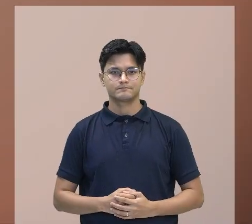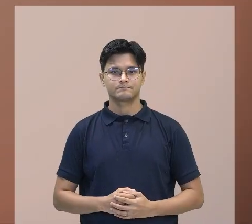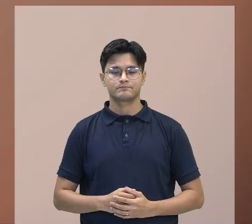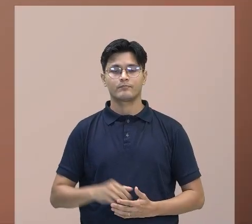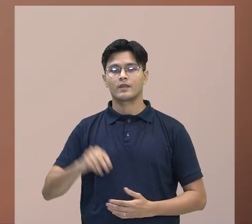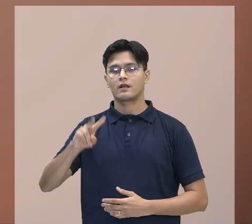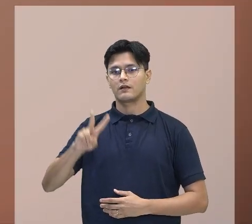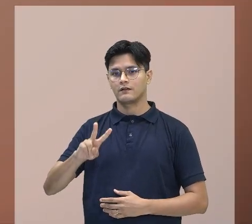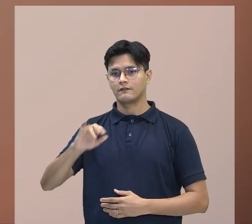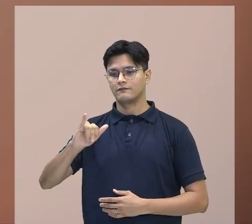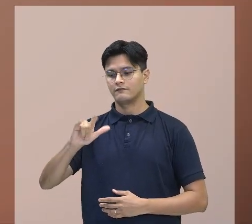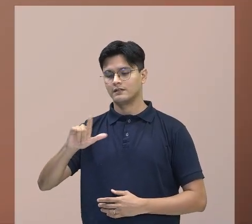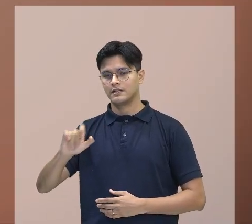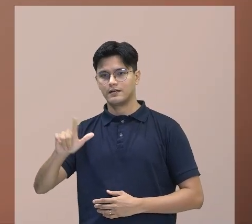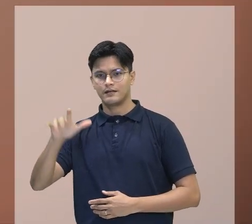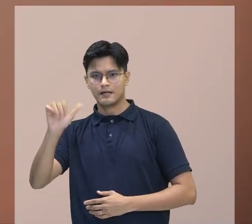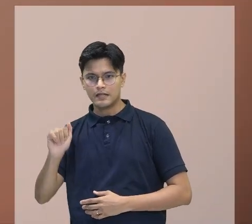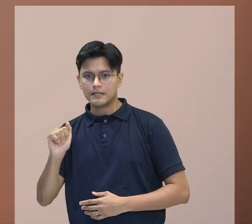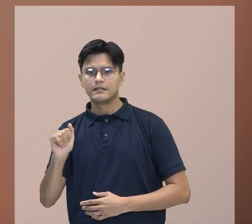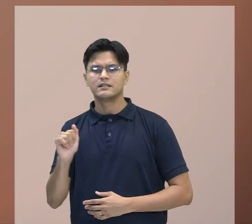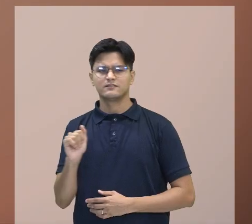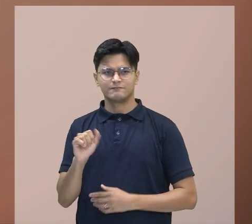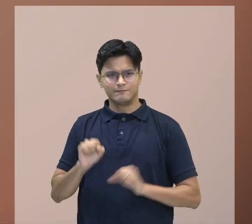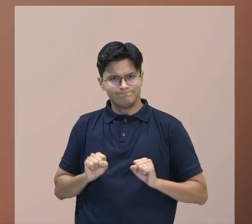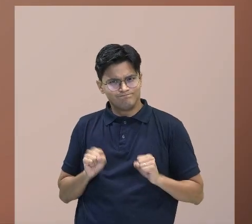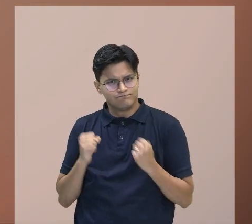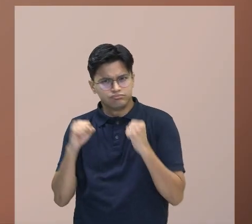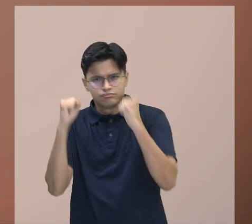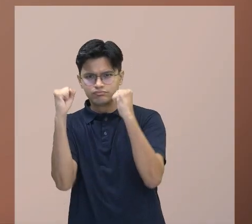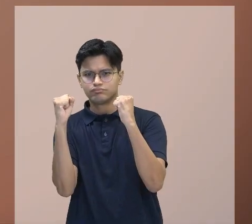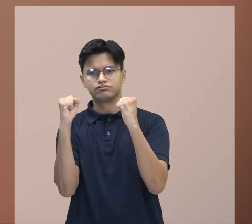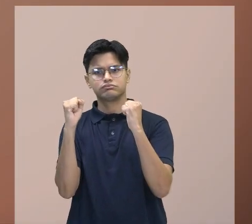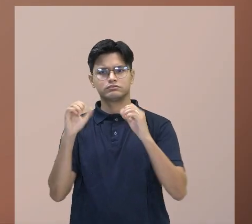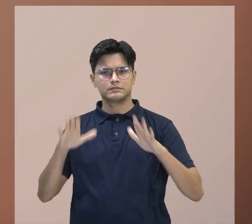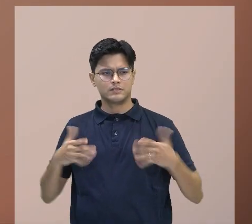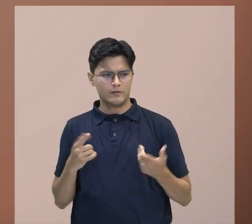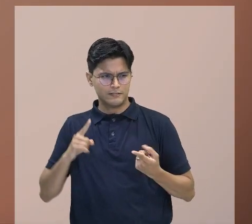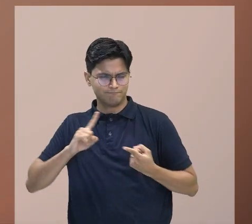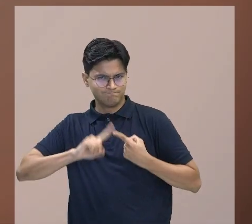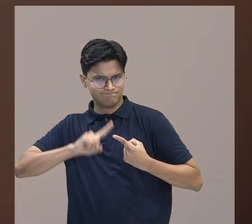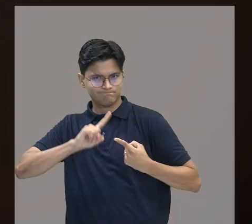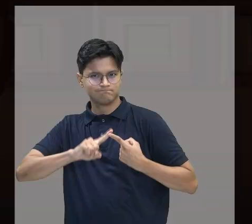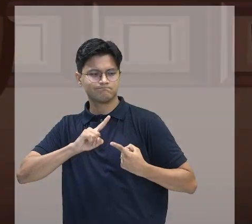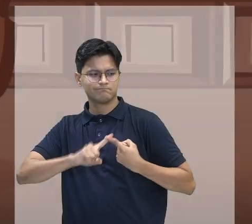Tomado pela ira e pela dor da traição, Vilela executa sua vingança,